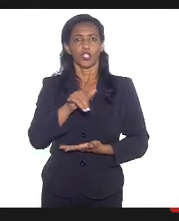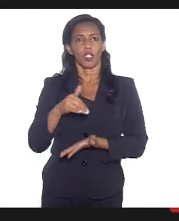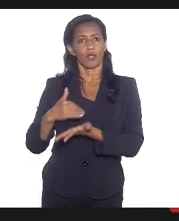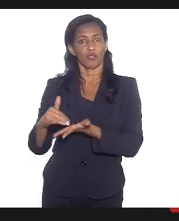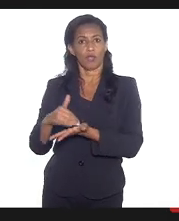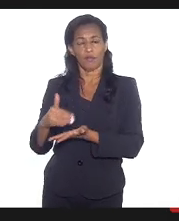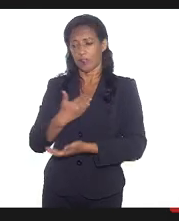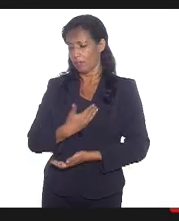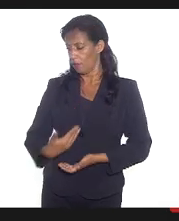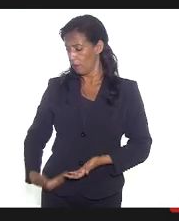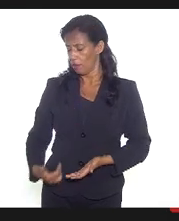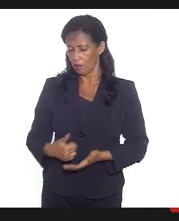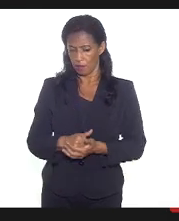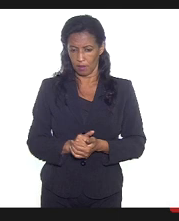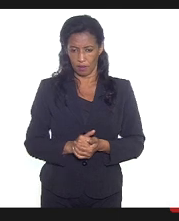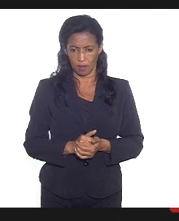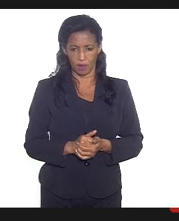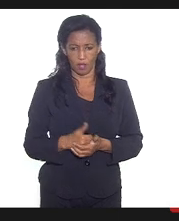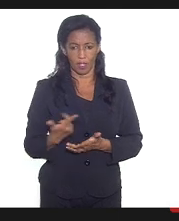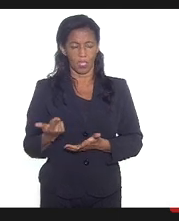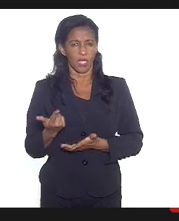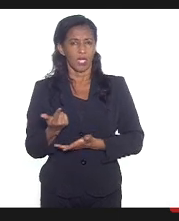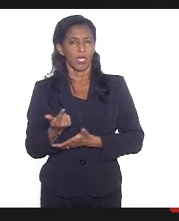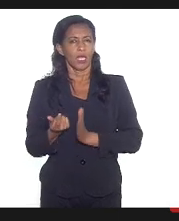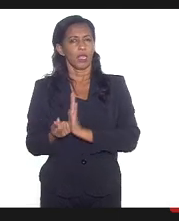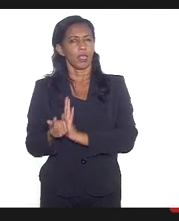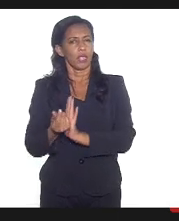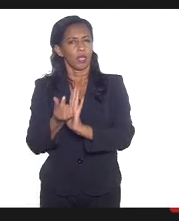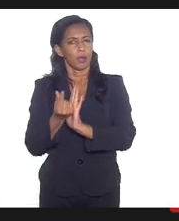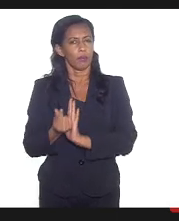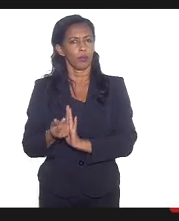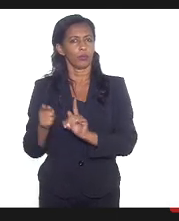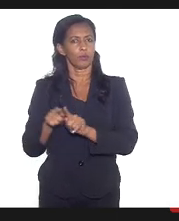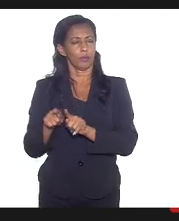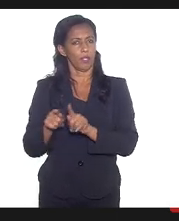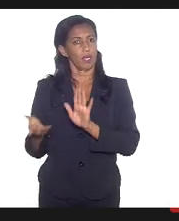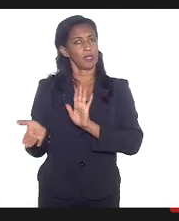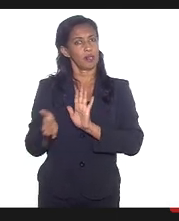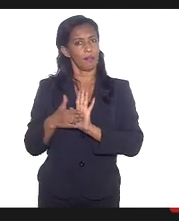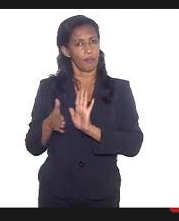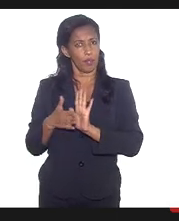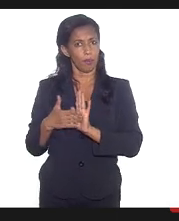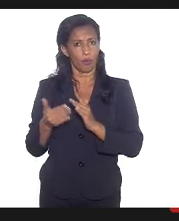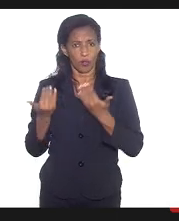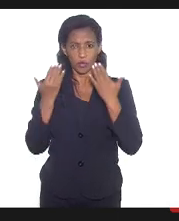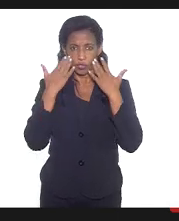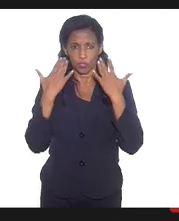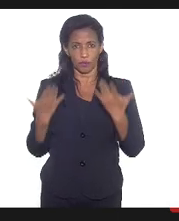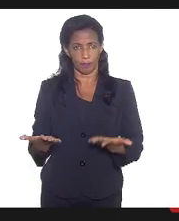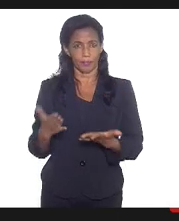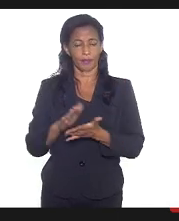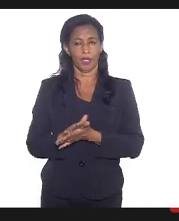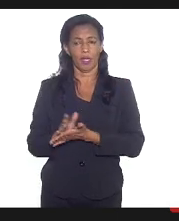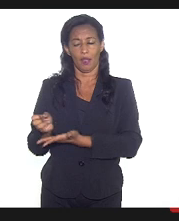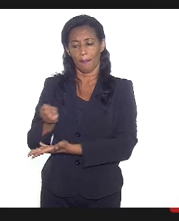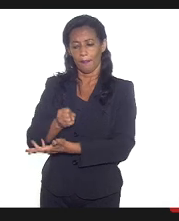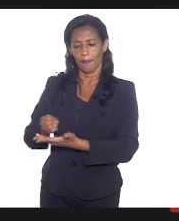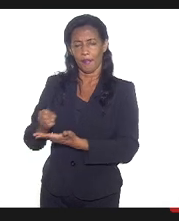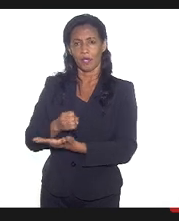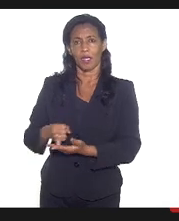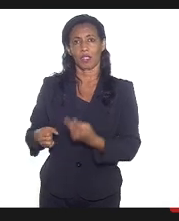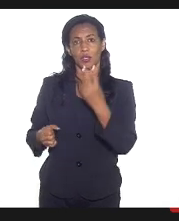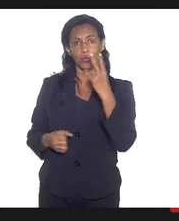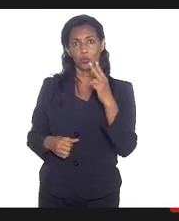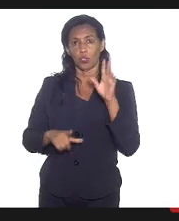Pública, principalmente de natureza tributária. Essa proposta, nós vamos apresentar em linhas gerais, ela foi baseada em duas